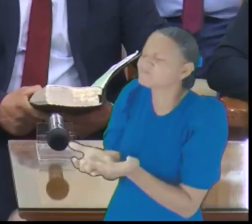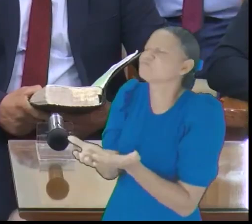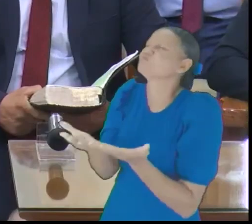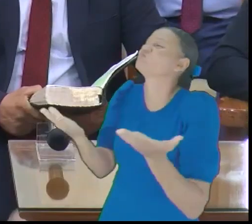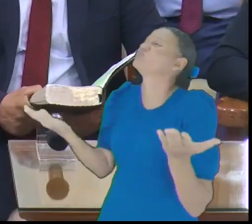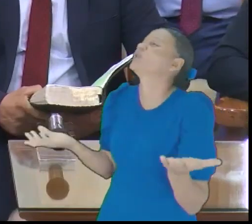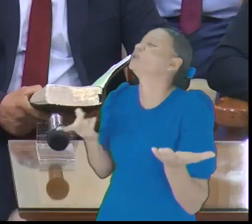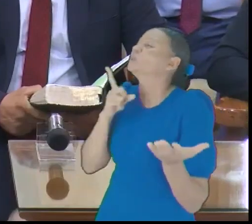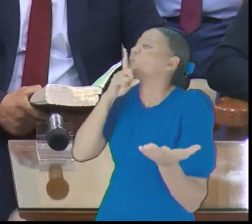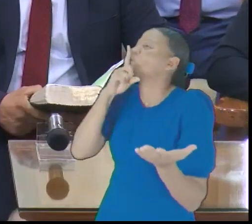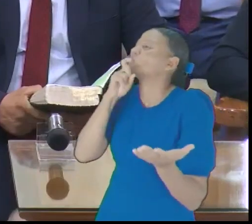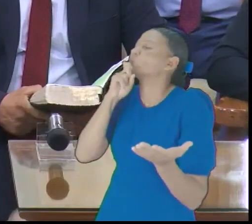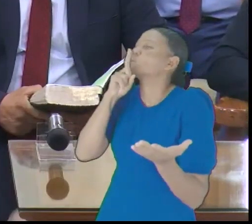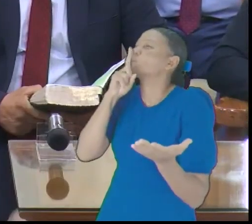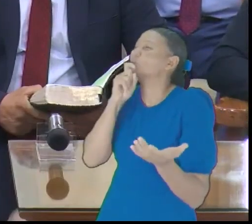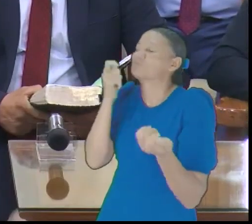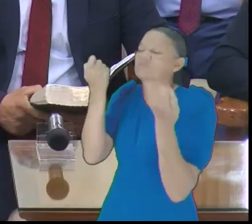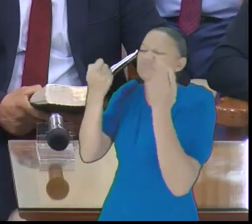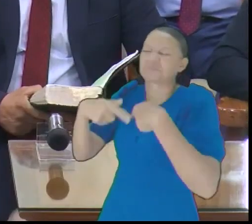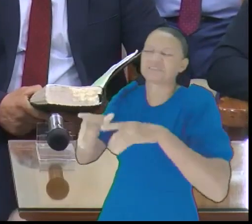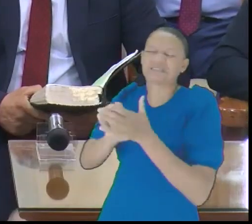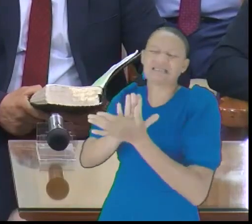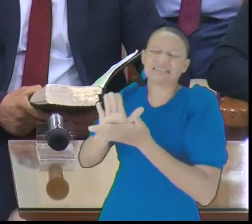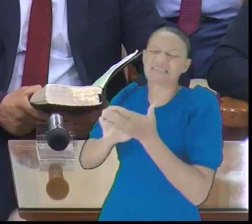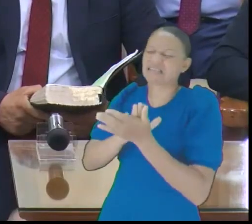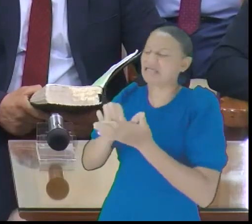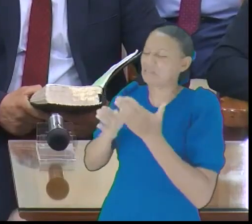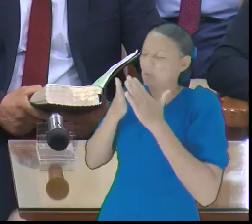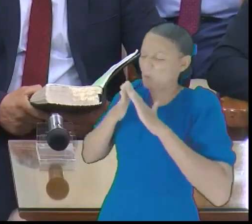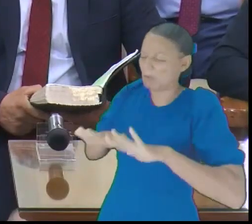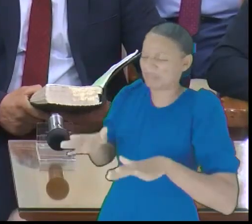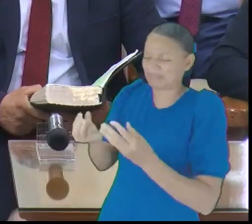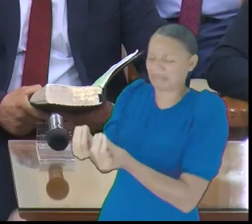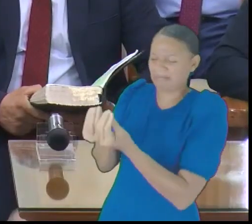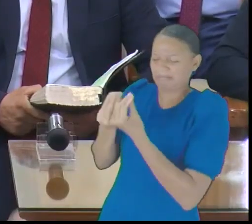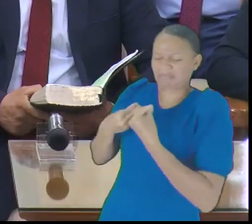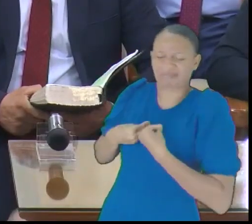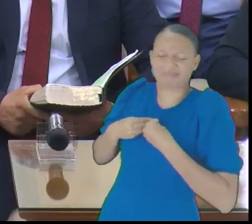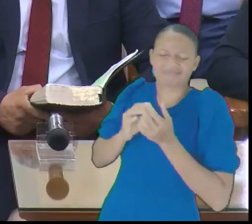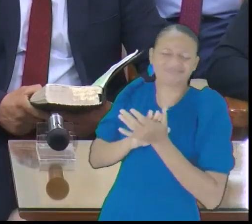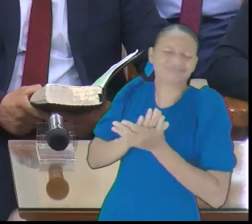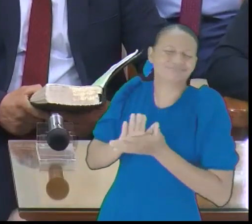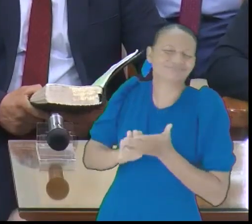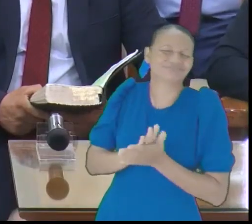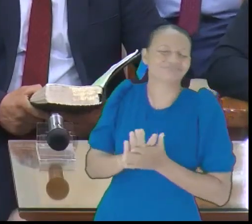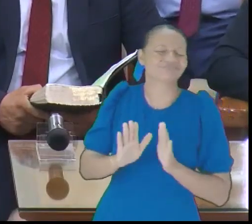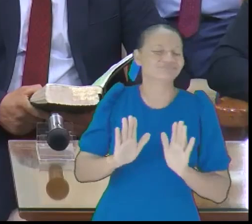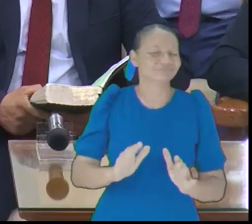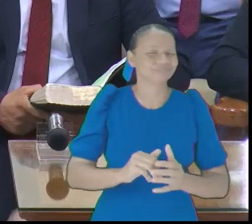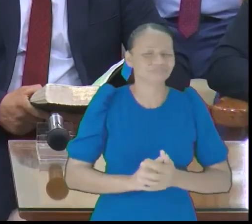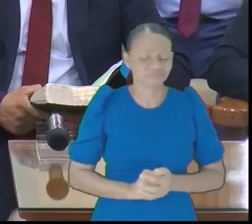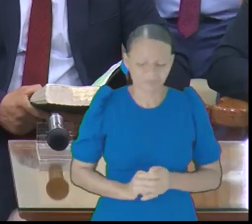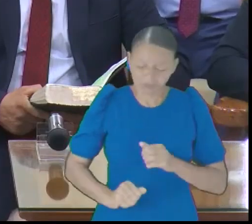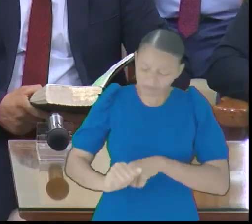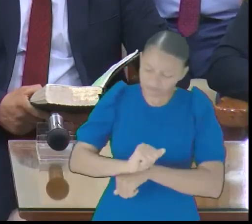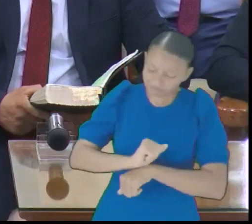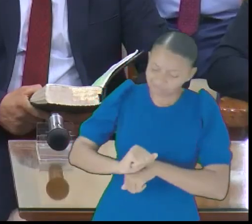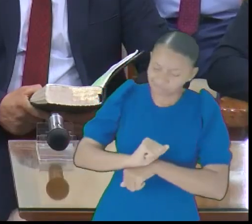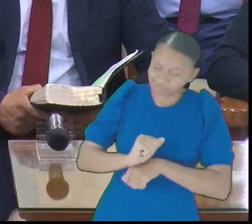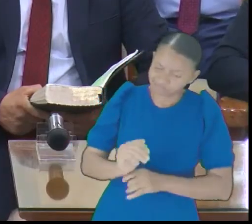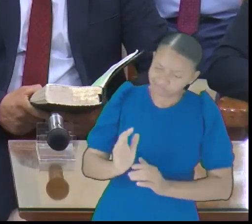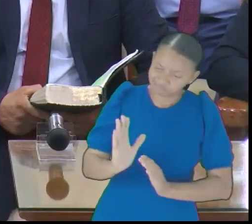aceitaria nenhuma recompensa. Abraão segue o seu caminho.